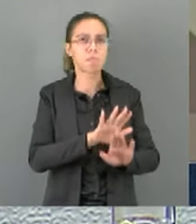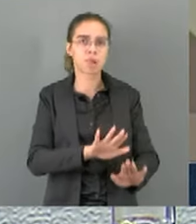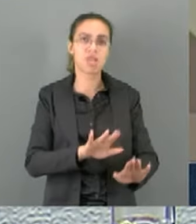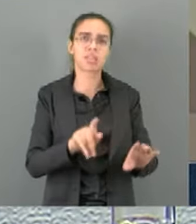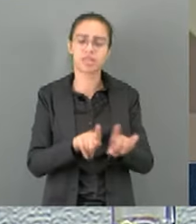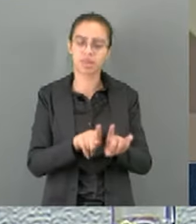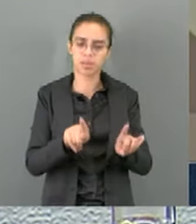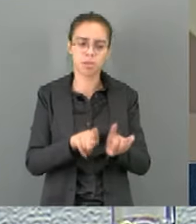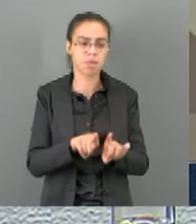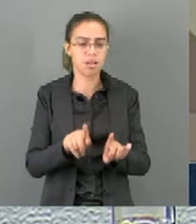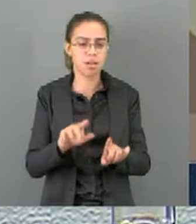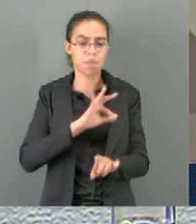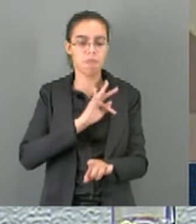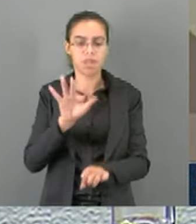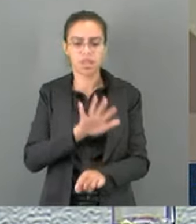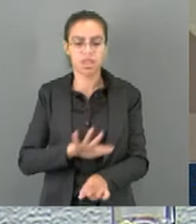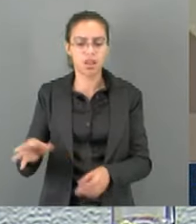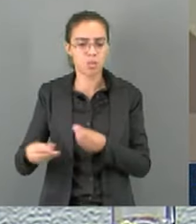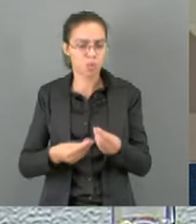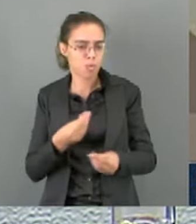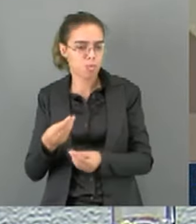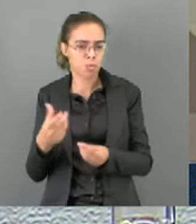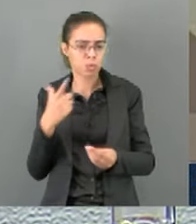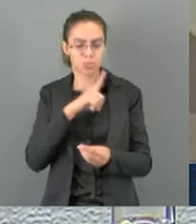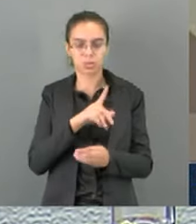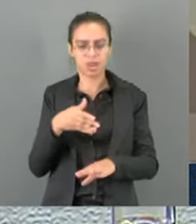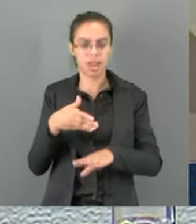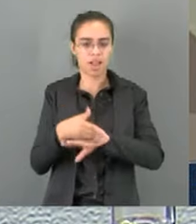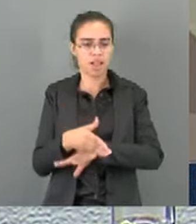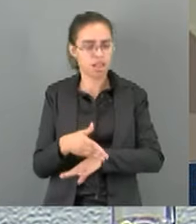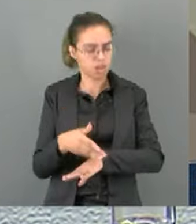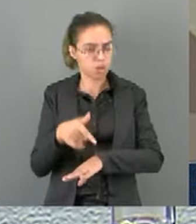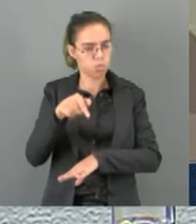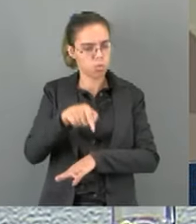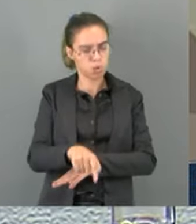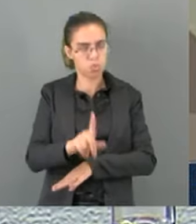da Polícia Federal, mas se me permite fazer com algumas considerações, né?